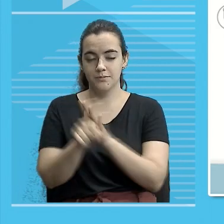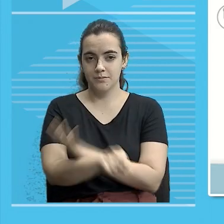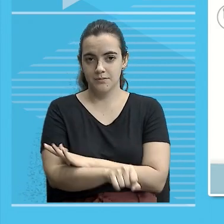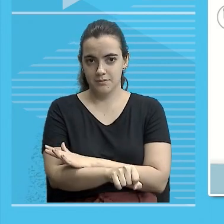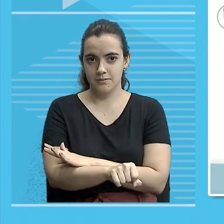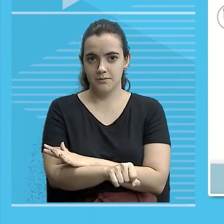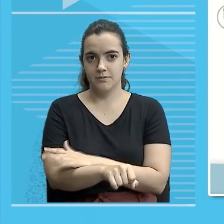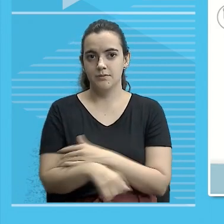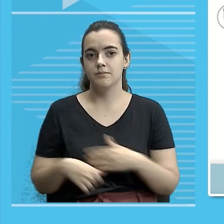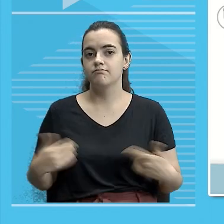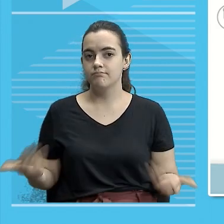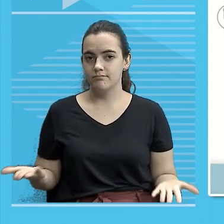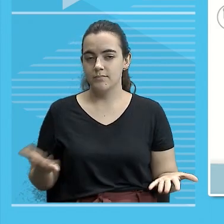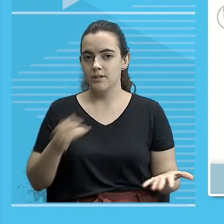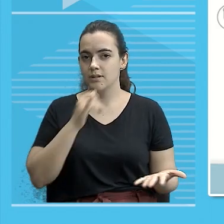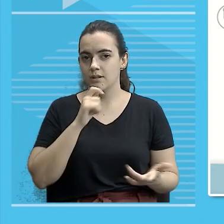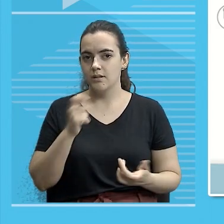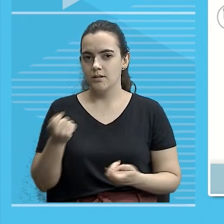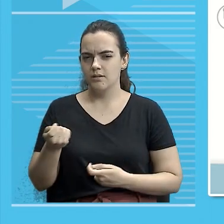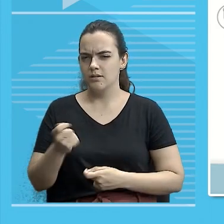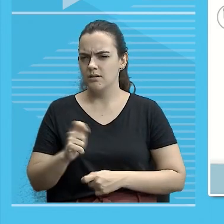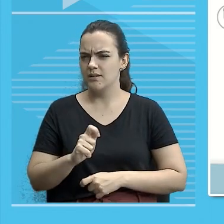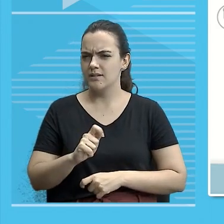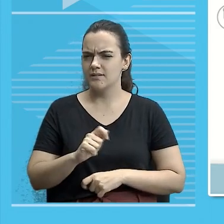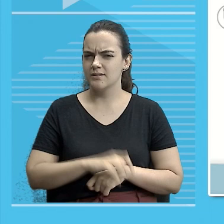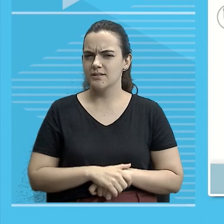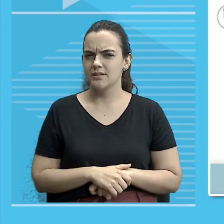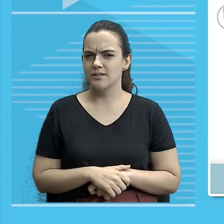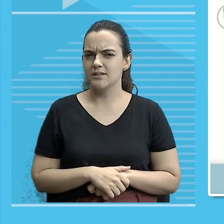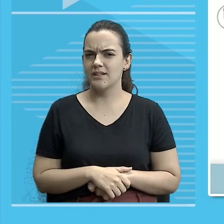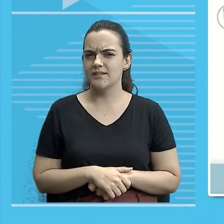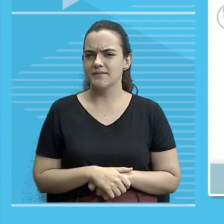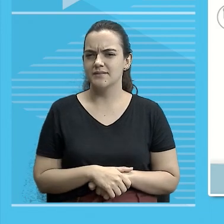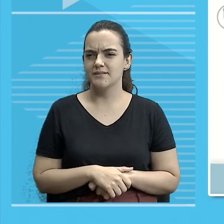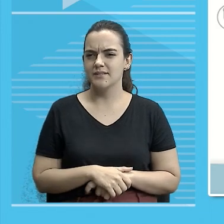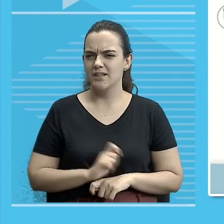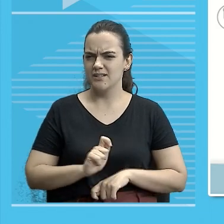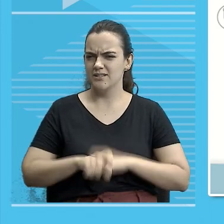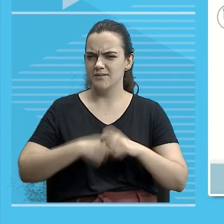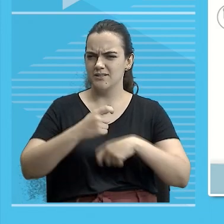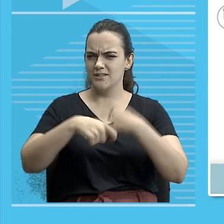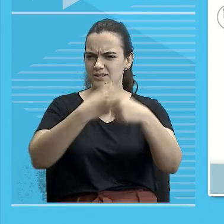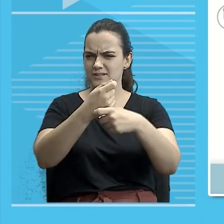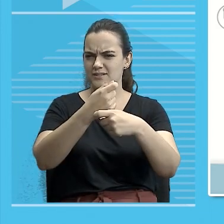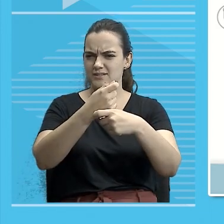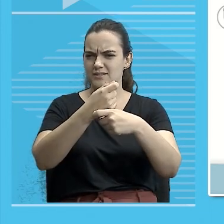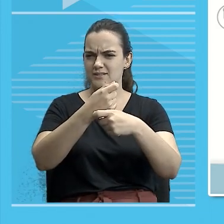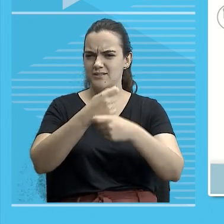para administrativo é obrigado a aprender isso aqui